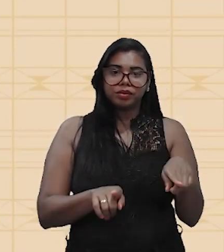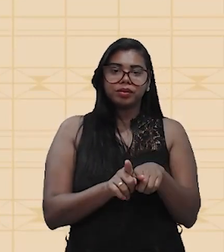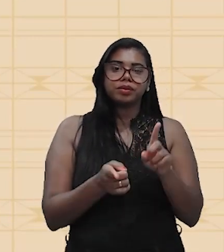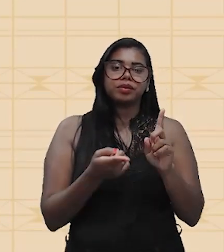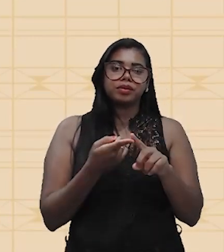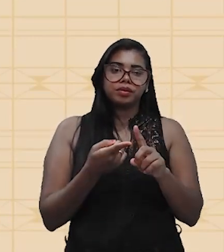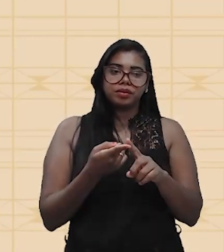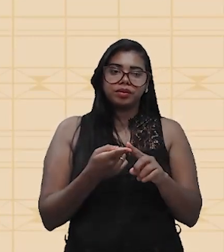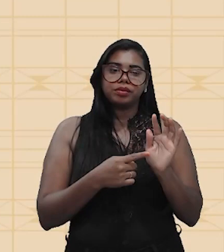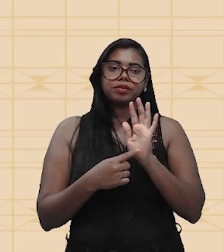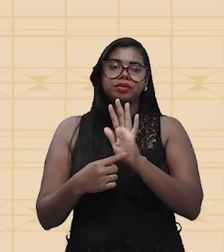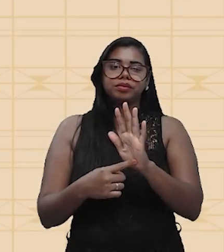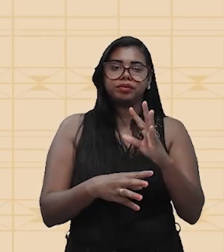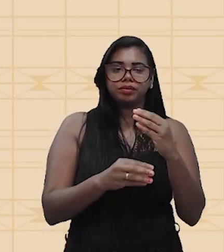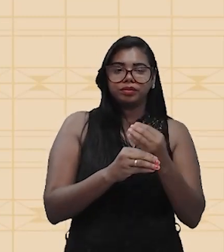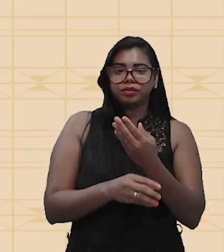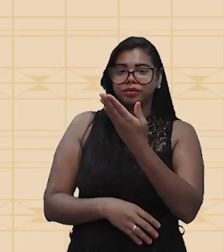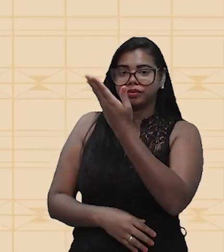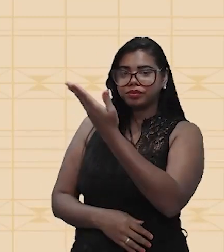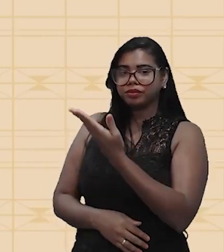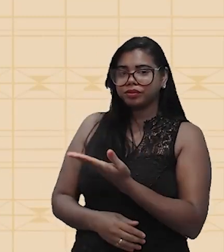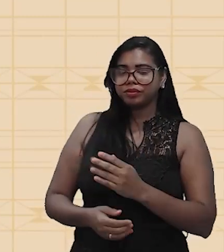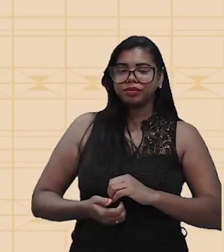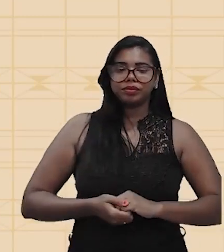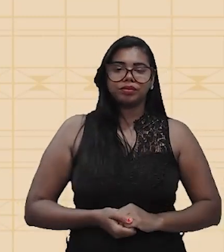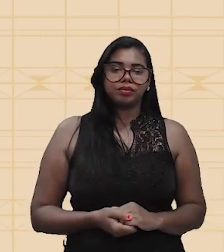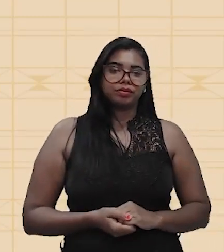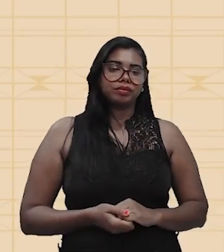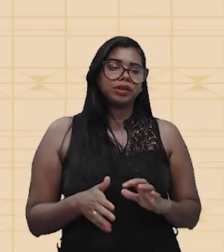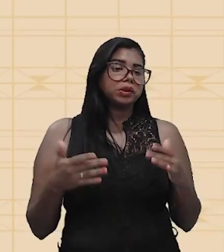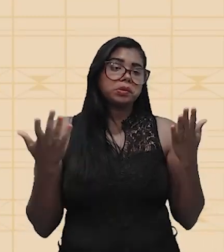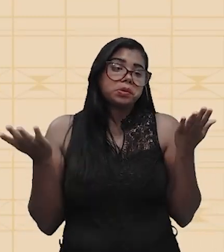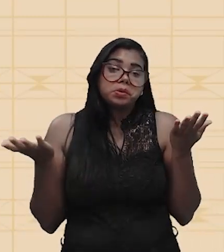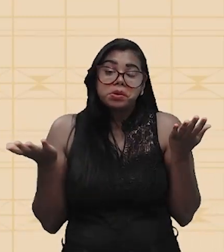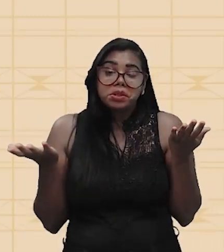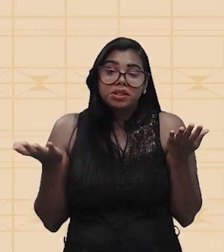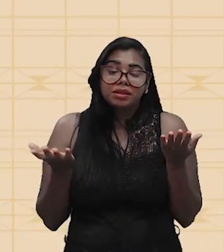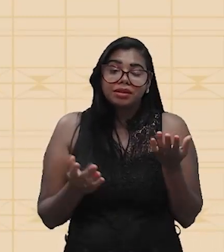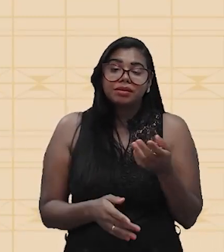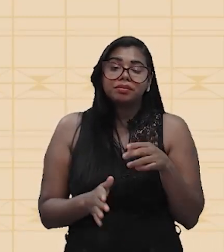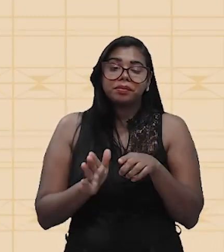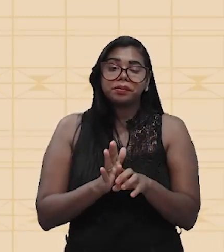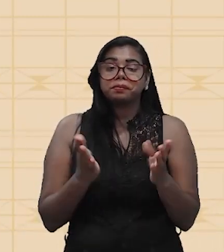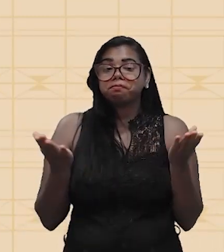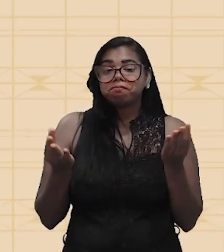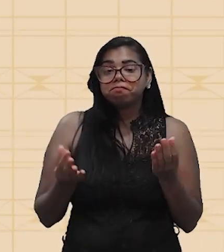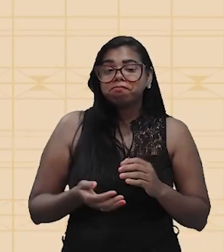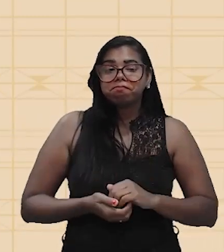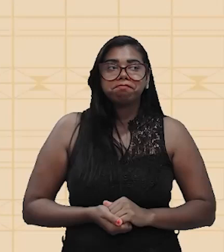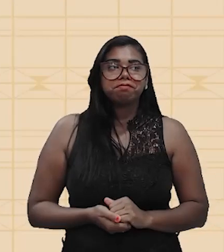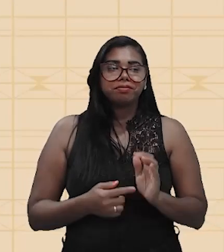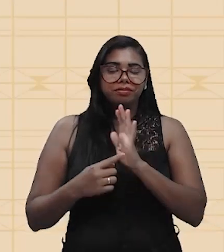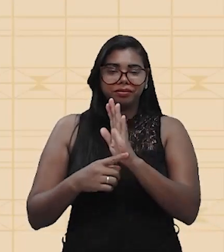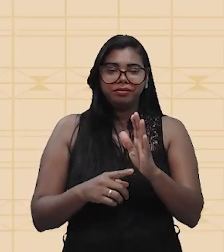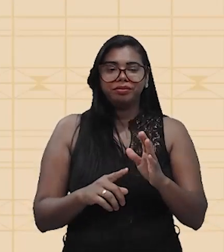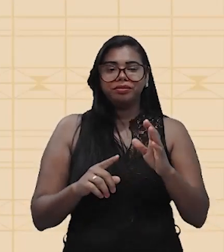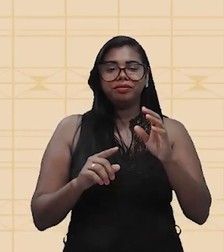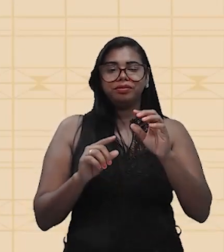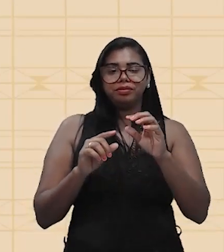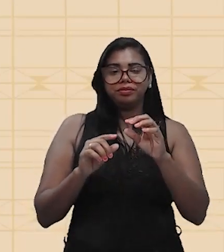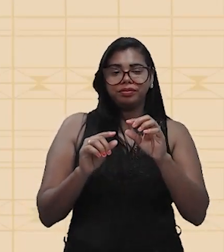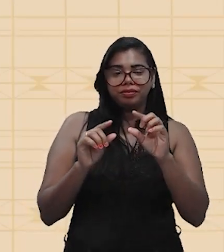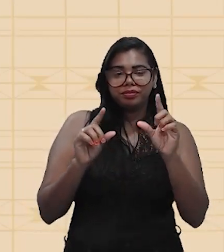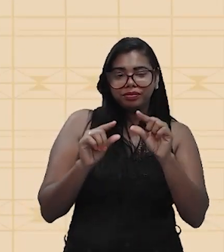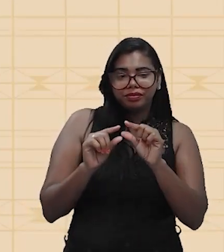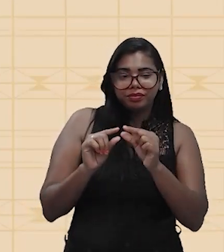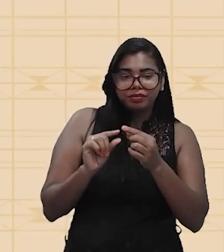como gabarito de onde? Aí você diz, não tem gabarito nenhum. Lógico, como é que trefe? Ele não quer a resistência, ele quer o quê? A área.